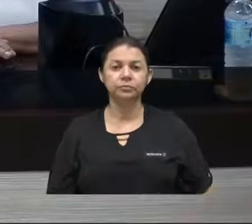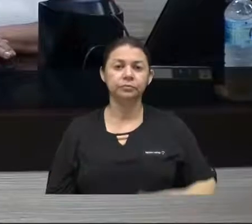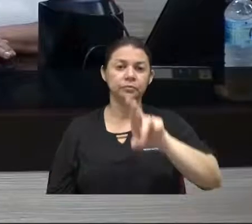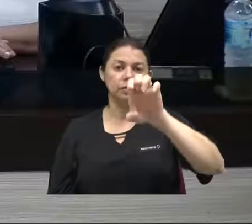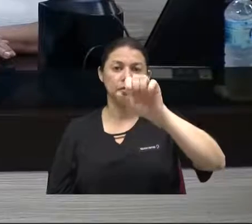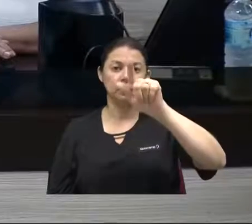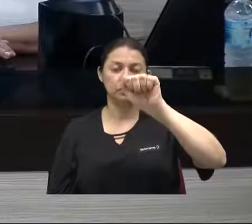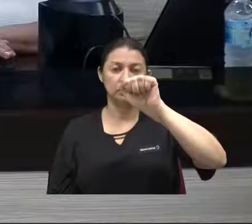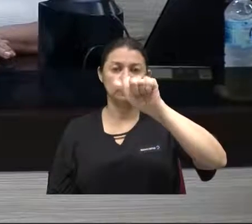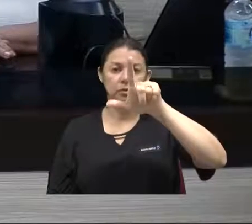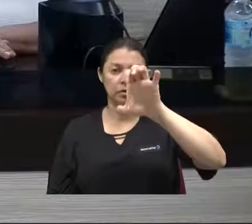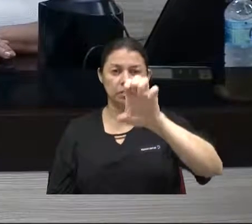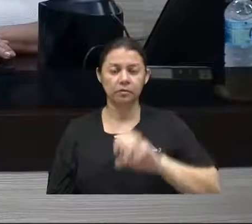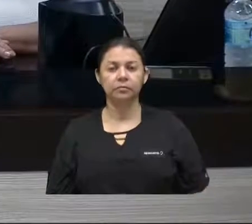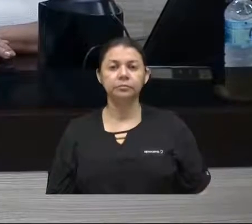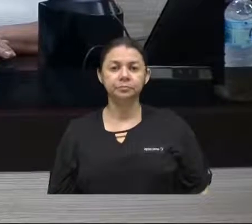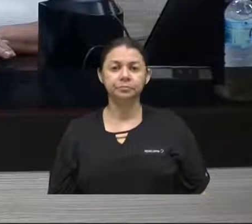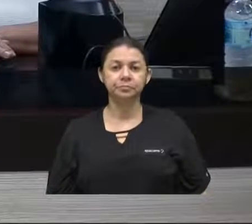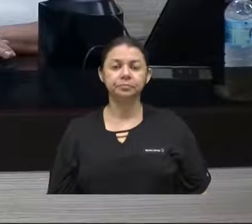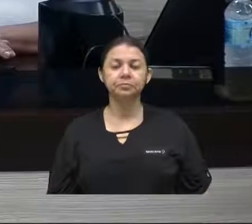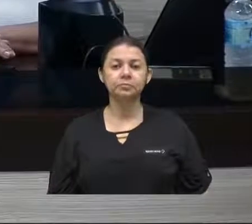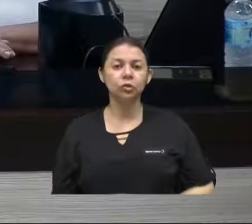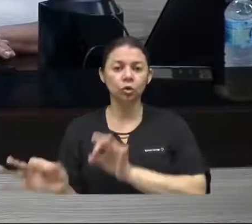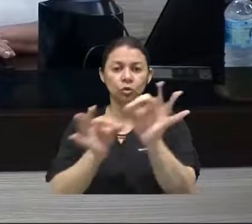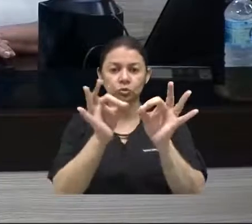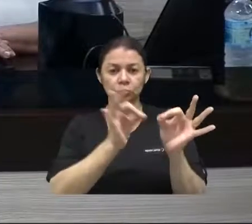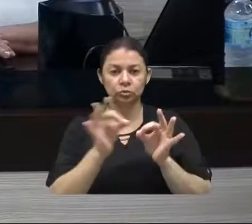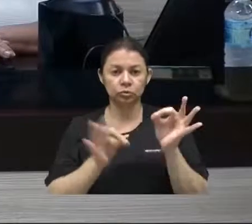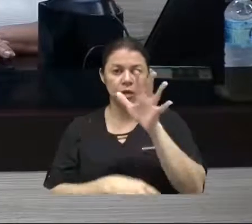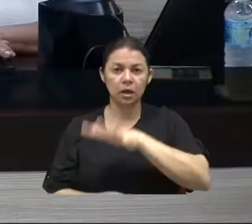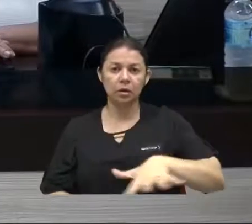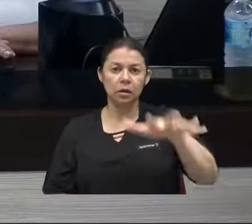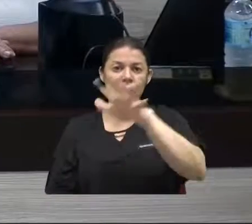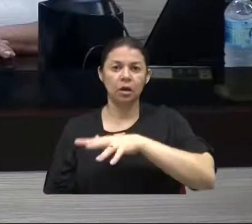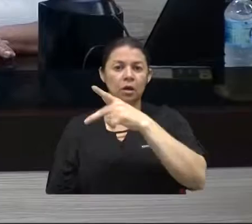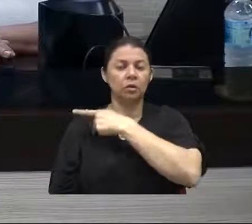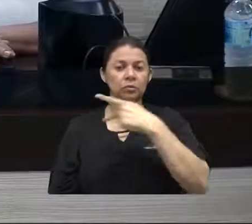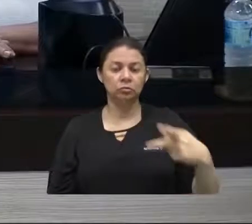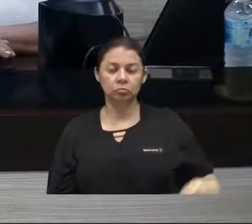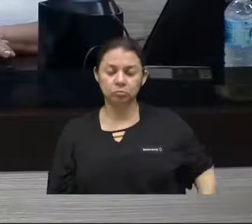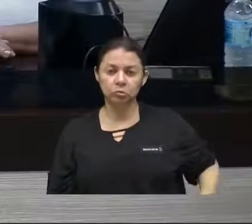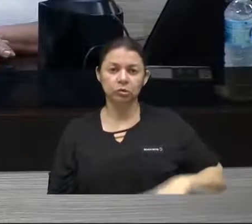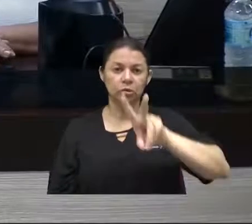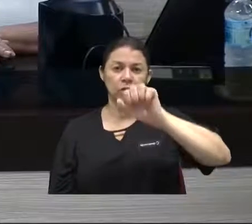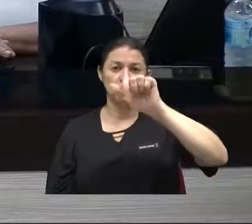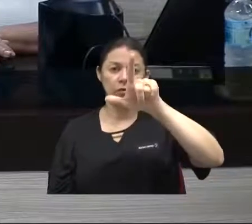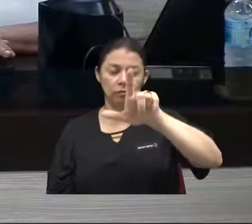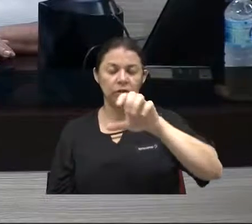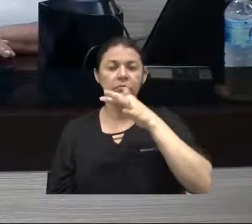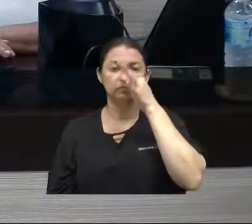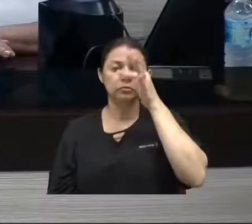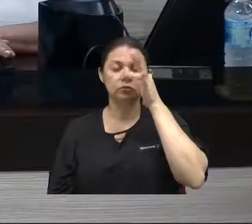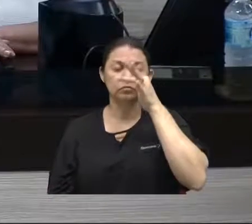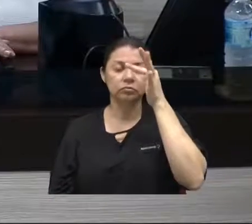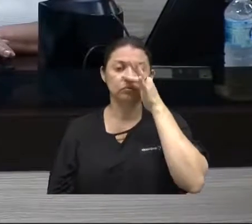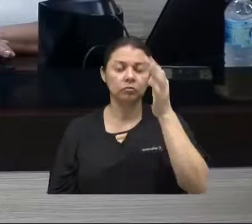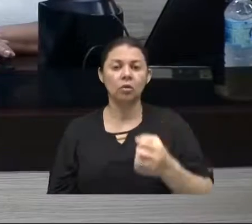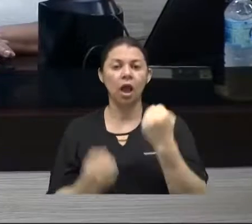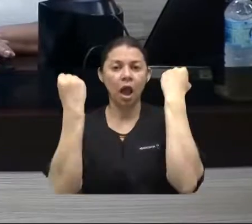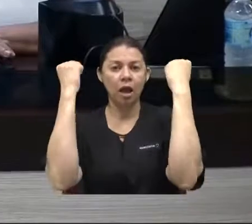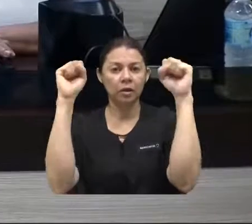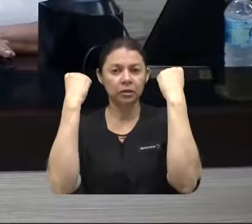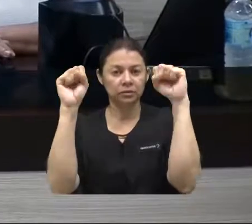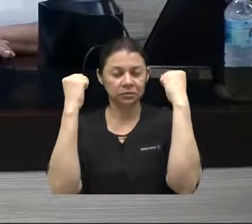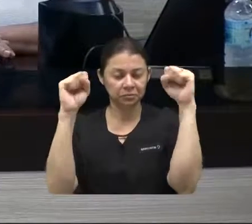pela revitalização da área pública no residencial Vale das Flores, com implantação de academia ao ar livre